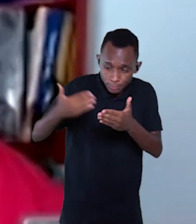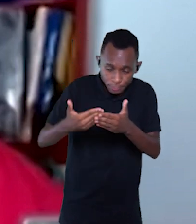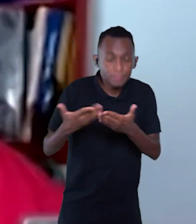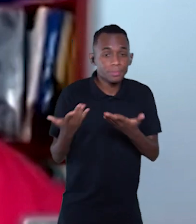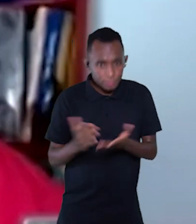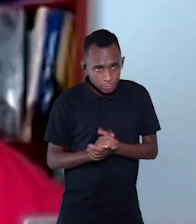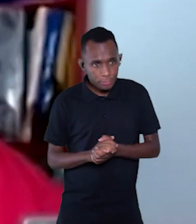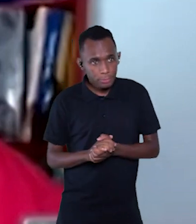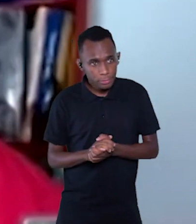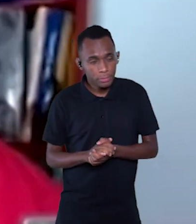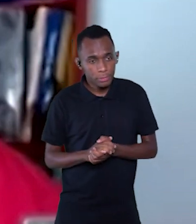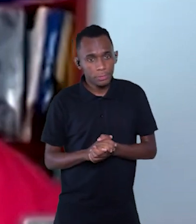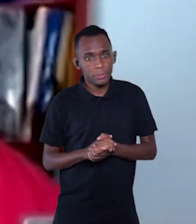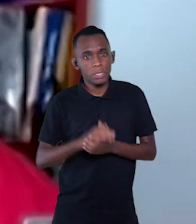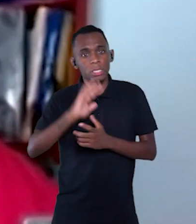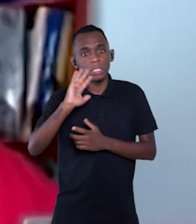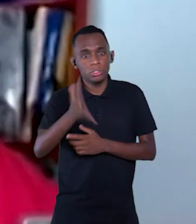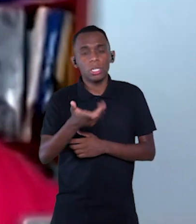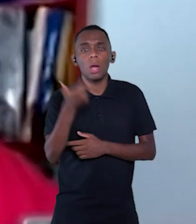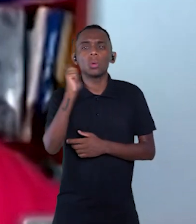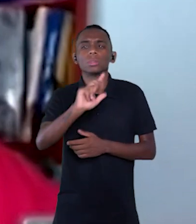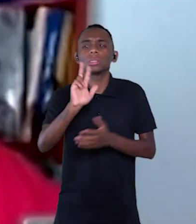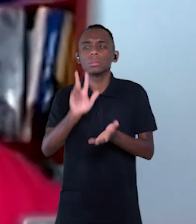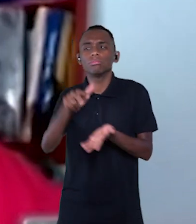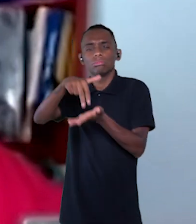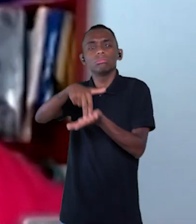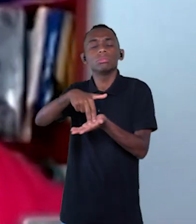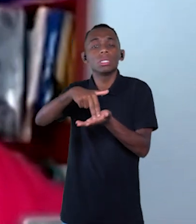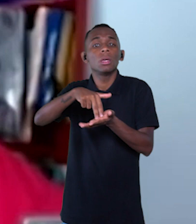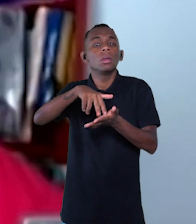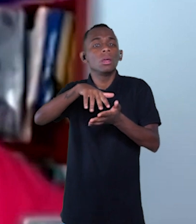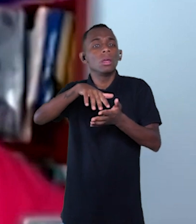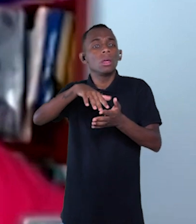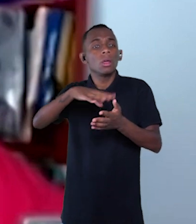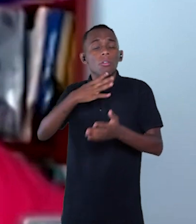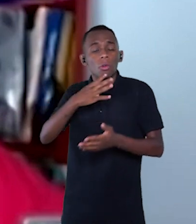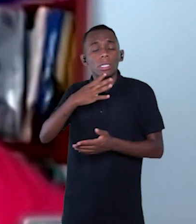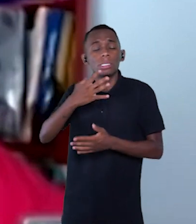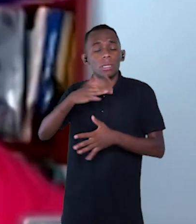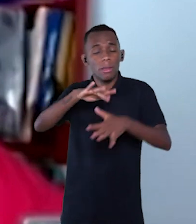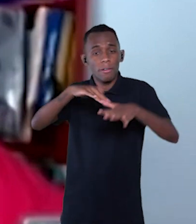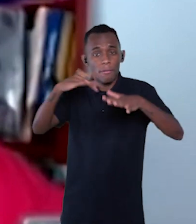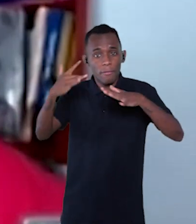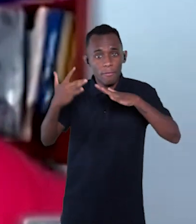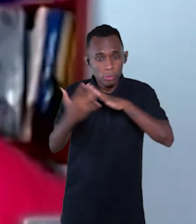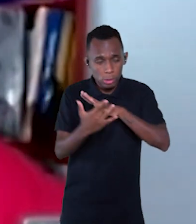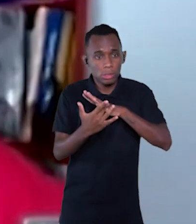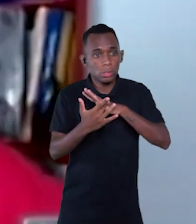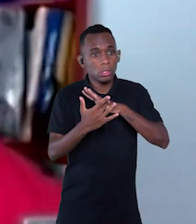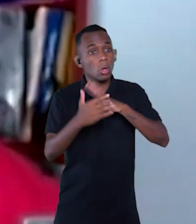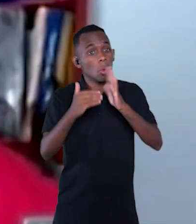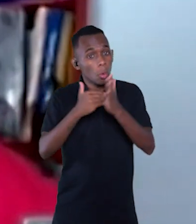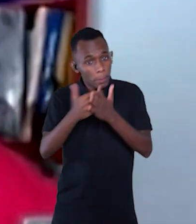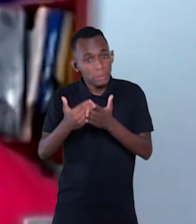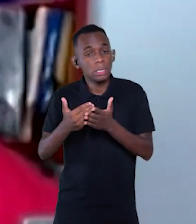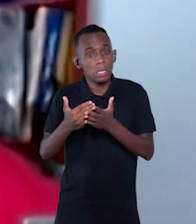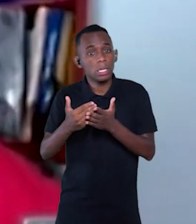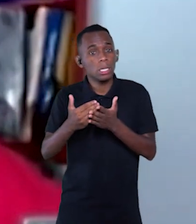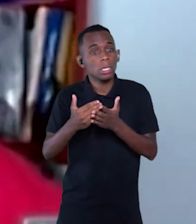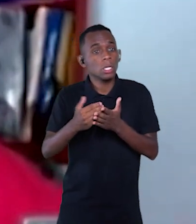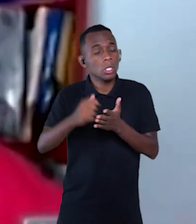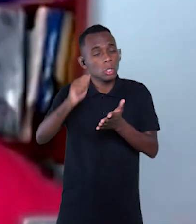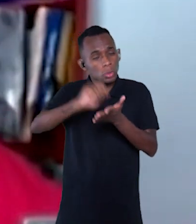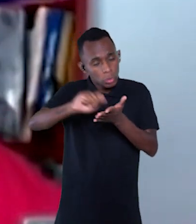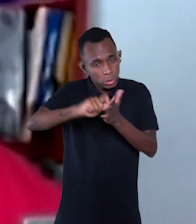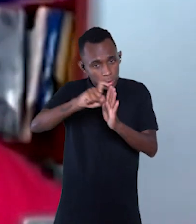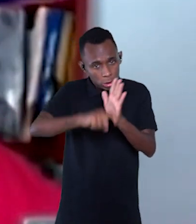depois de ganhar certa visibilidade nas redes sociais, eu comecei como colunista do UOL, então hoje eu escrevo